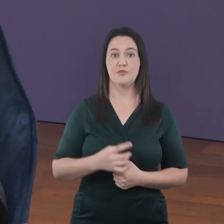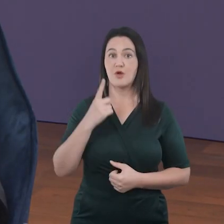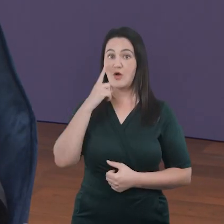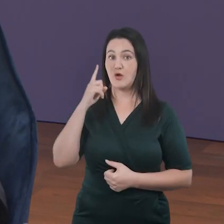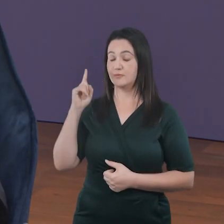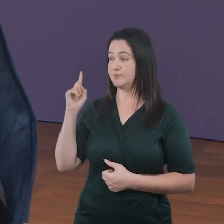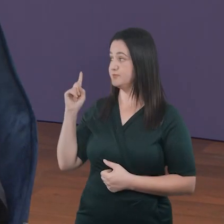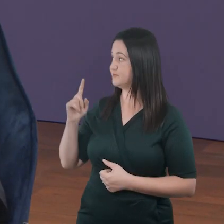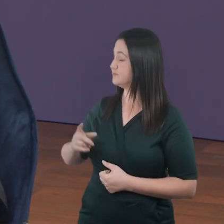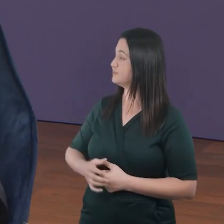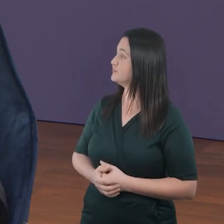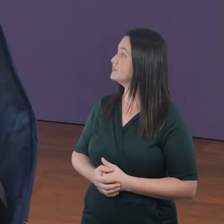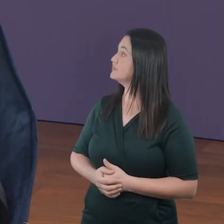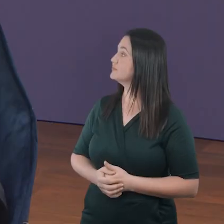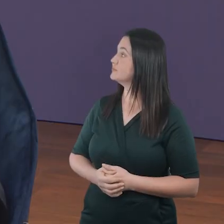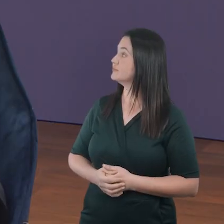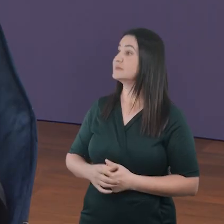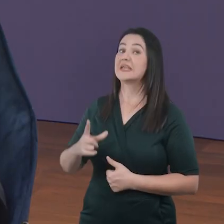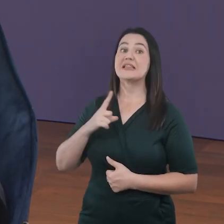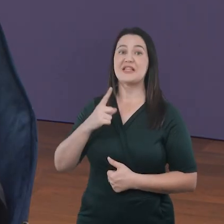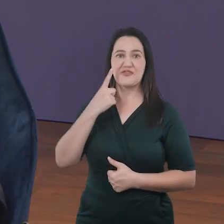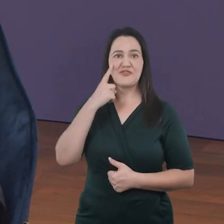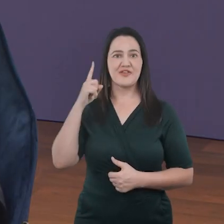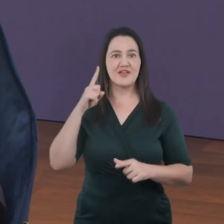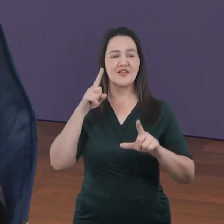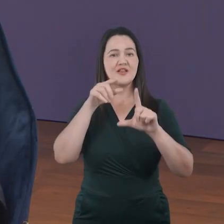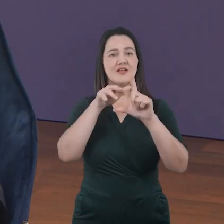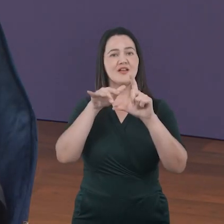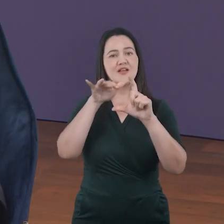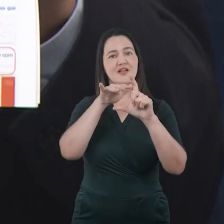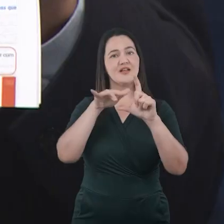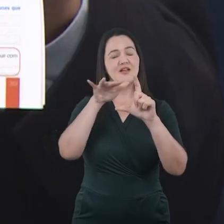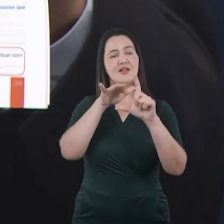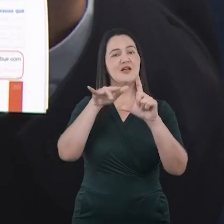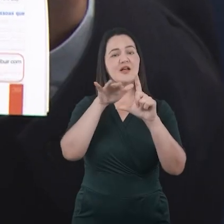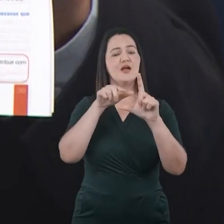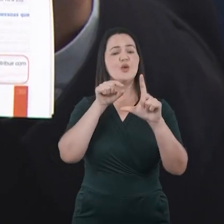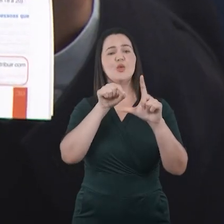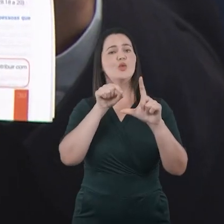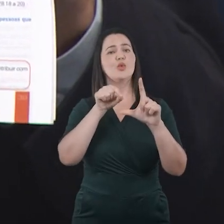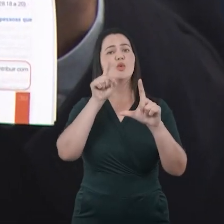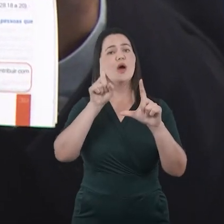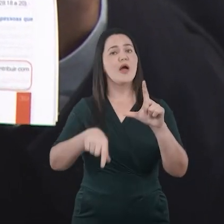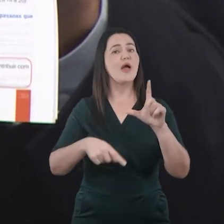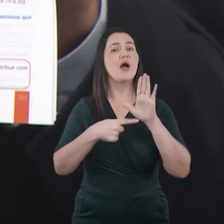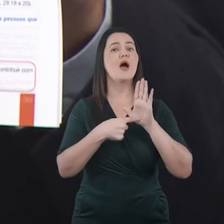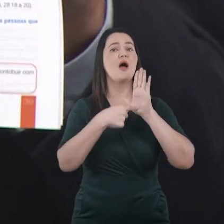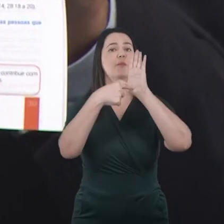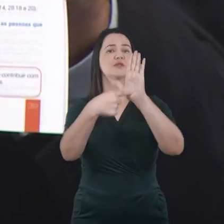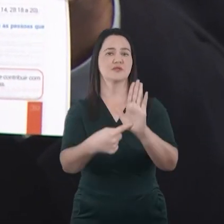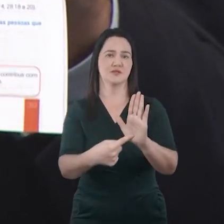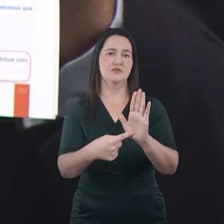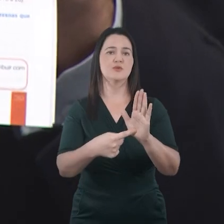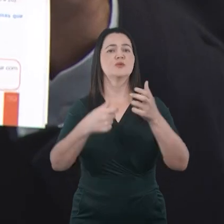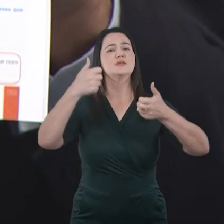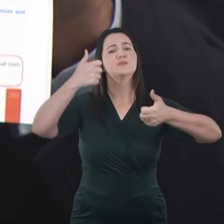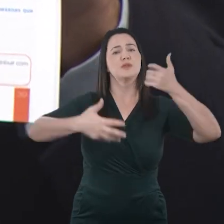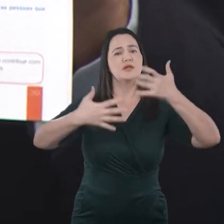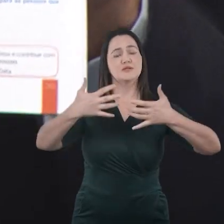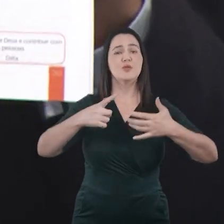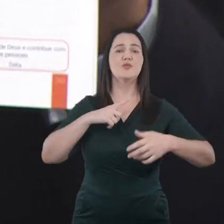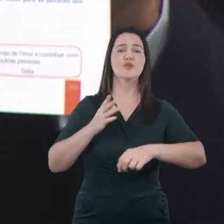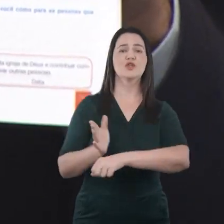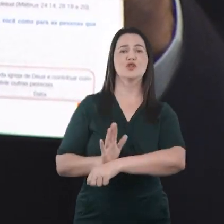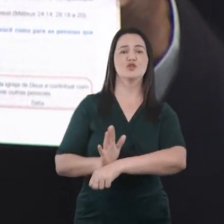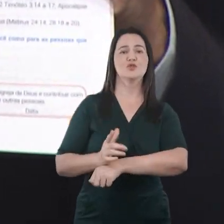um detalhezinho que eu quero te contar. Aqui no comecinho, deixa eu mostrar para você aqui, tem um QR Code, tá vendo? Esse QR Code aqui é